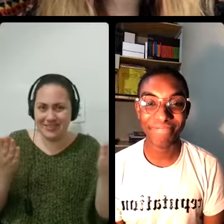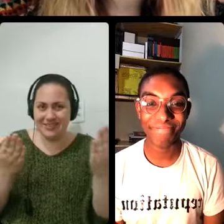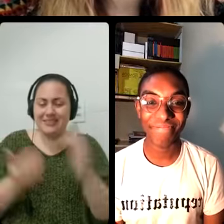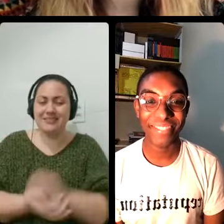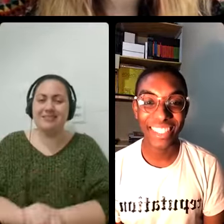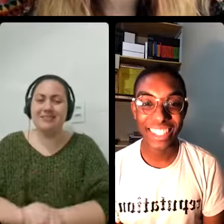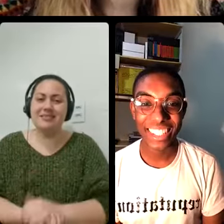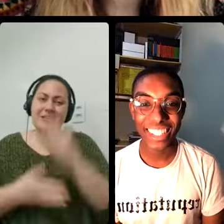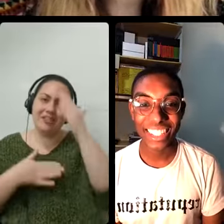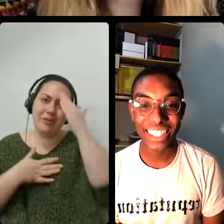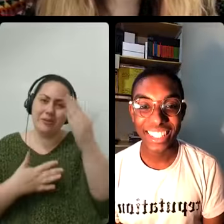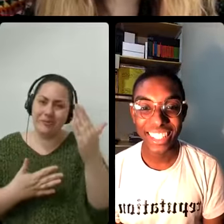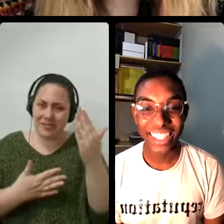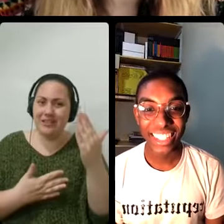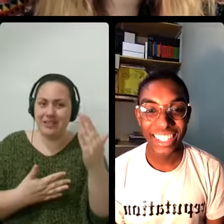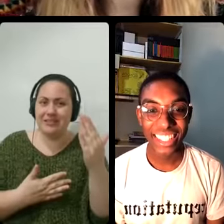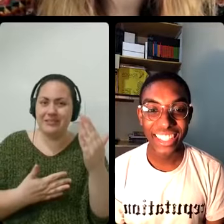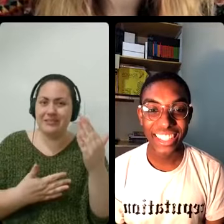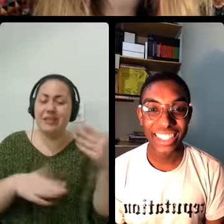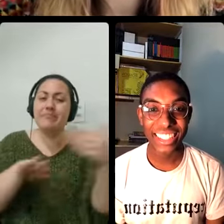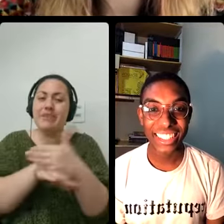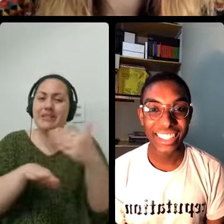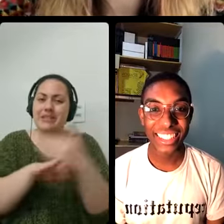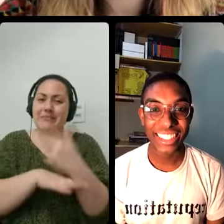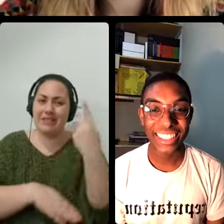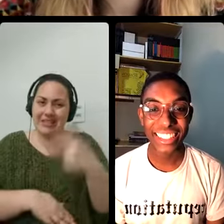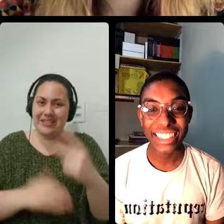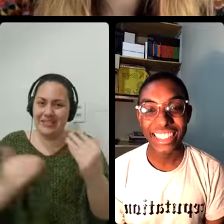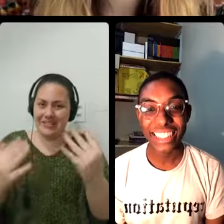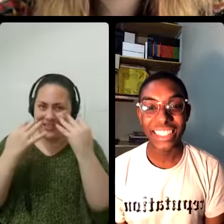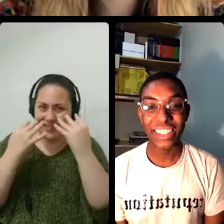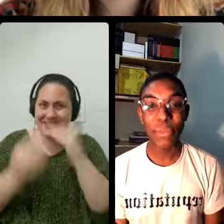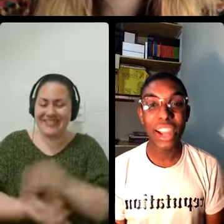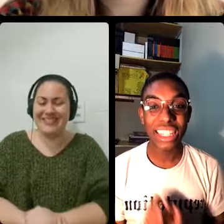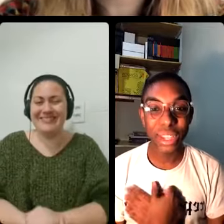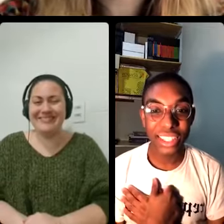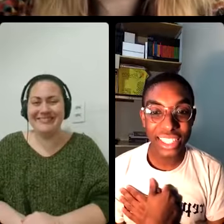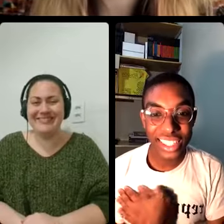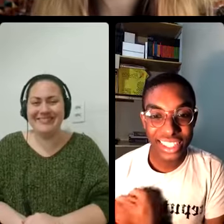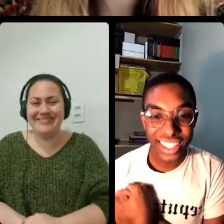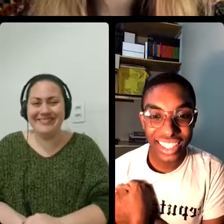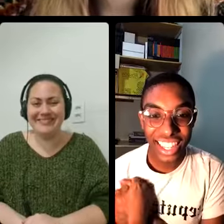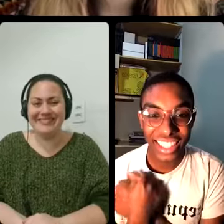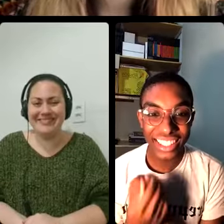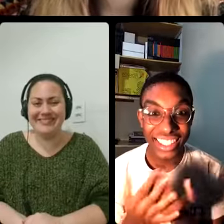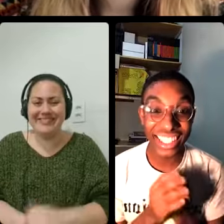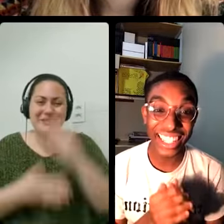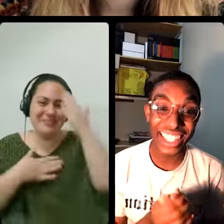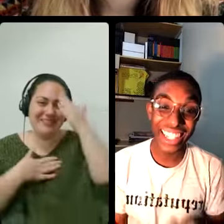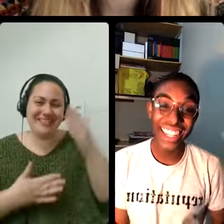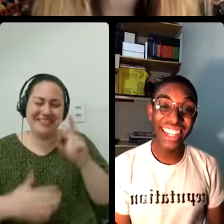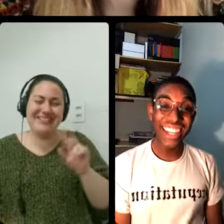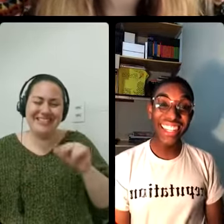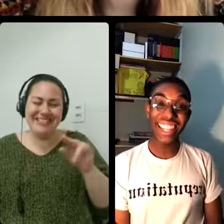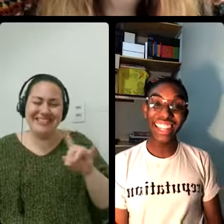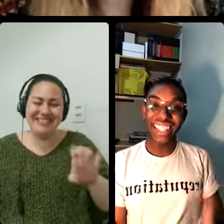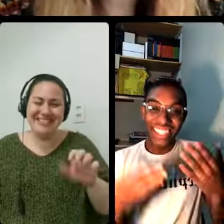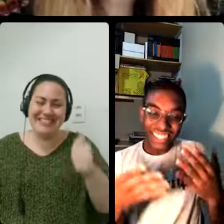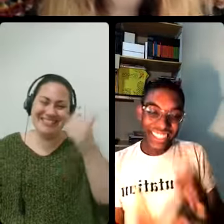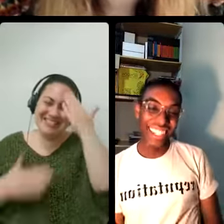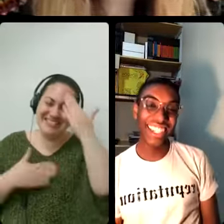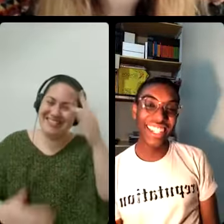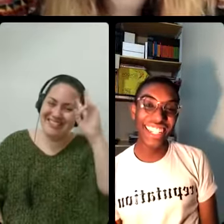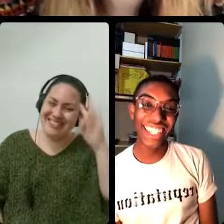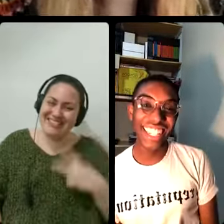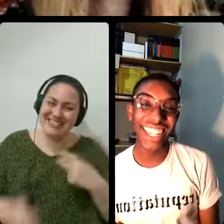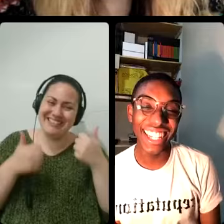Obrigada pela participação de todo mundo. E obrigado também Tchau, a tchau. Tanise, Ah, que estava isso, aqui, ó.